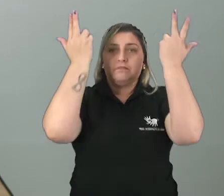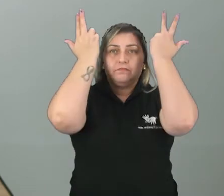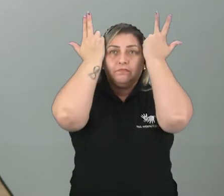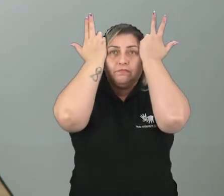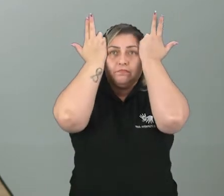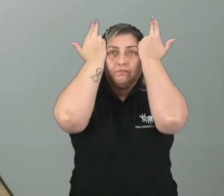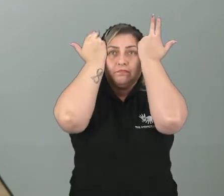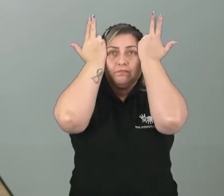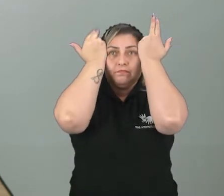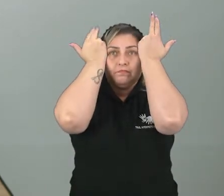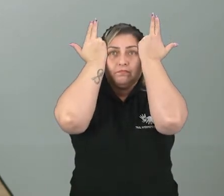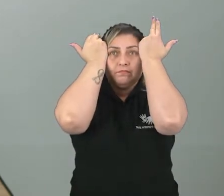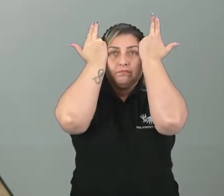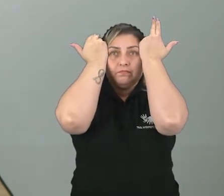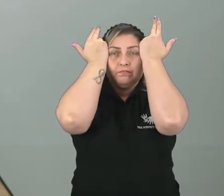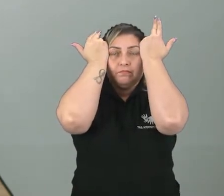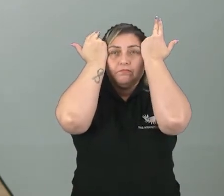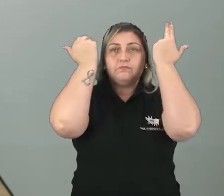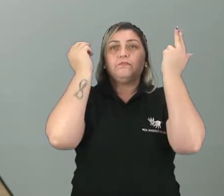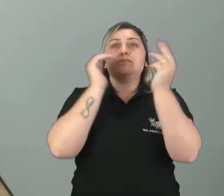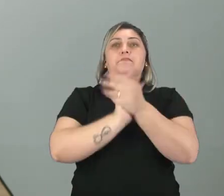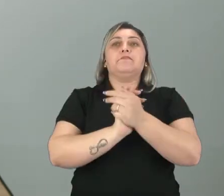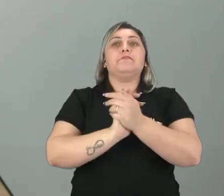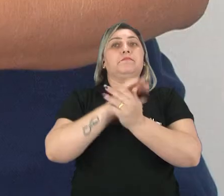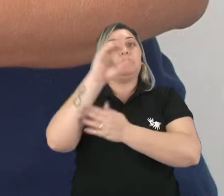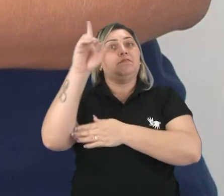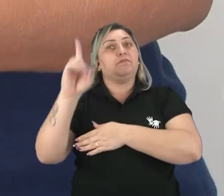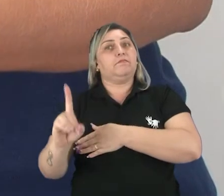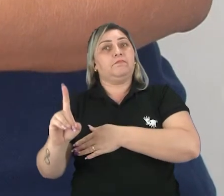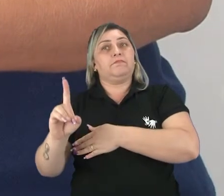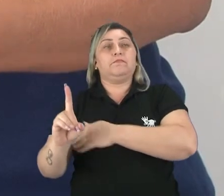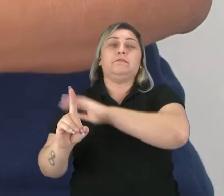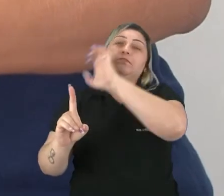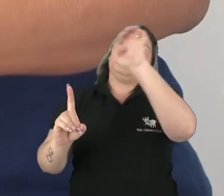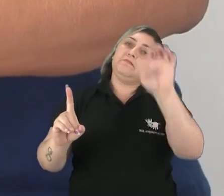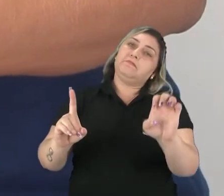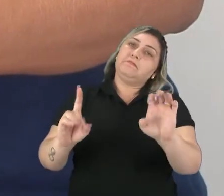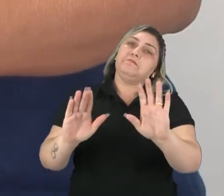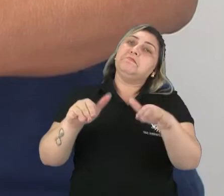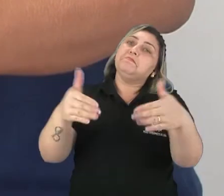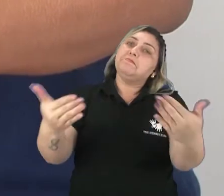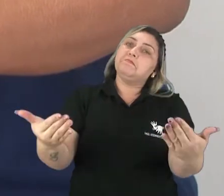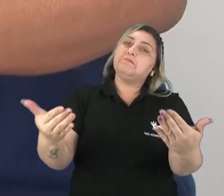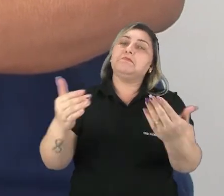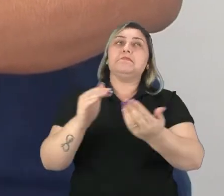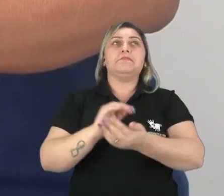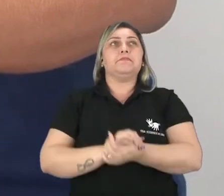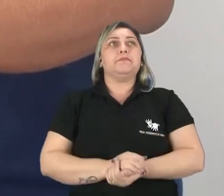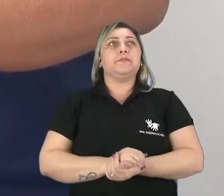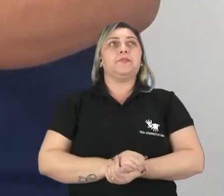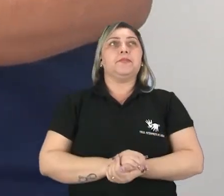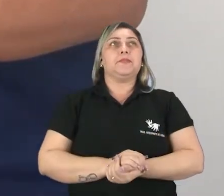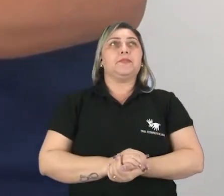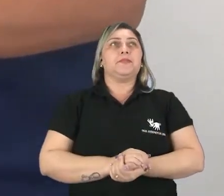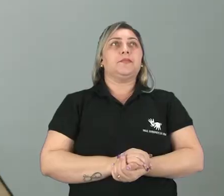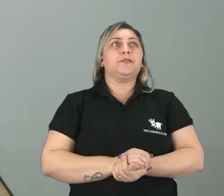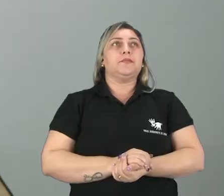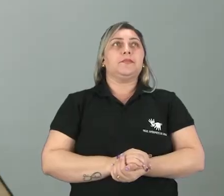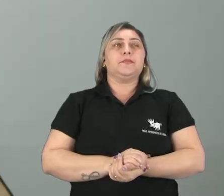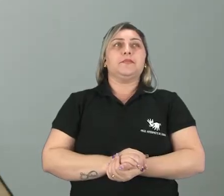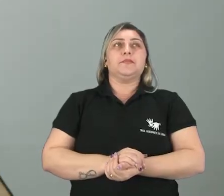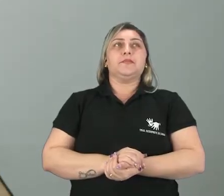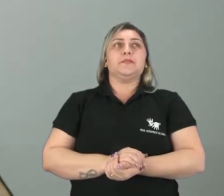coelho está direcionado para a esquerda ou para a direita